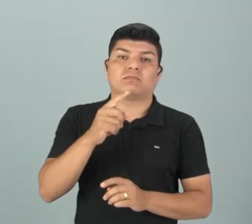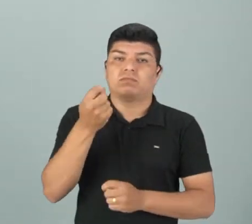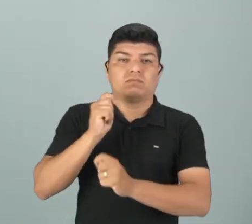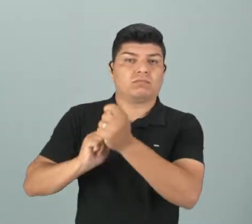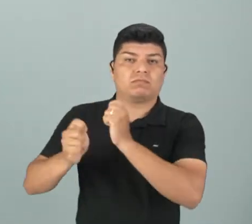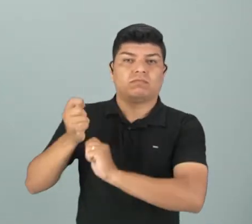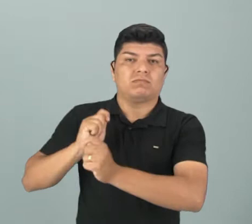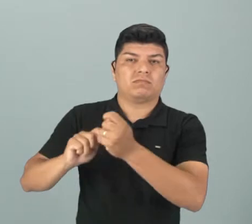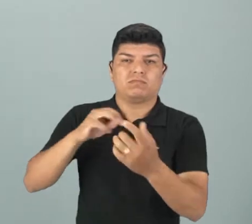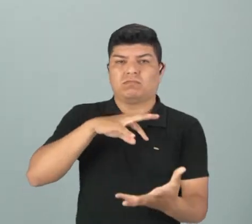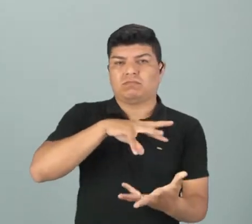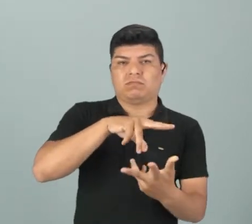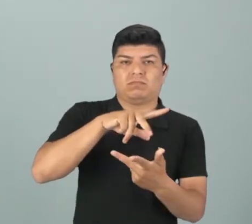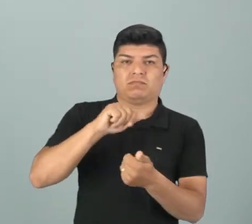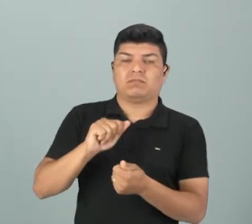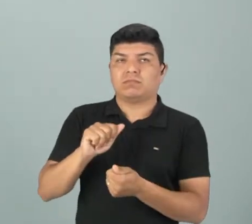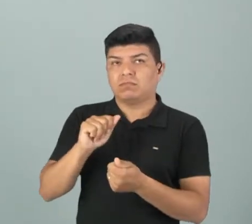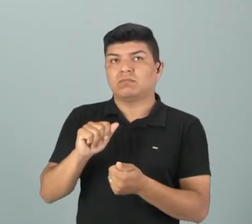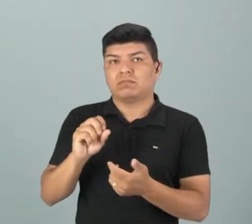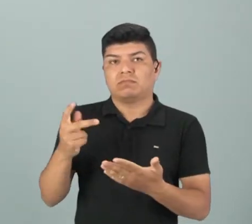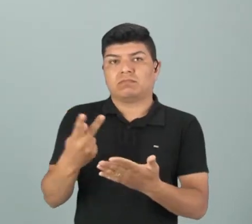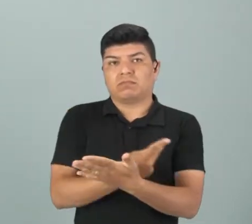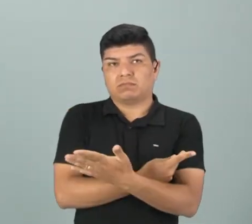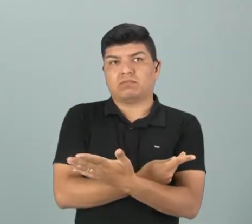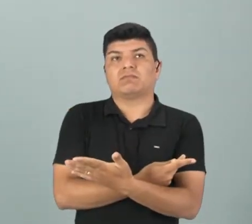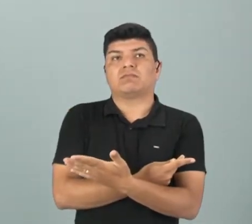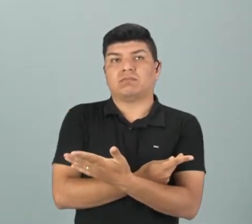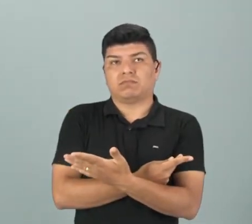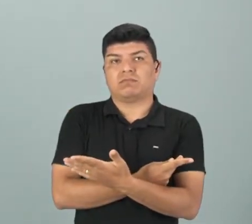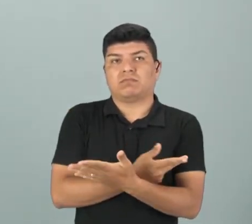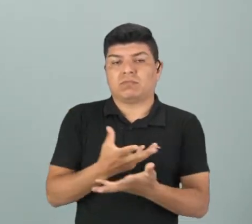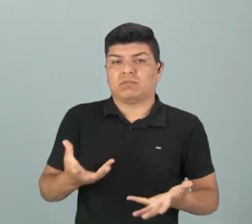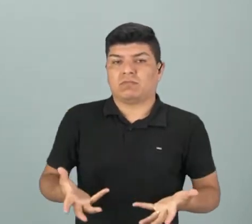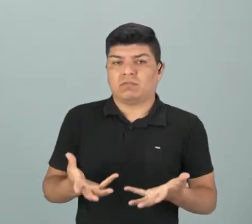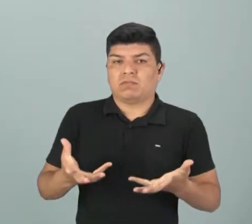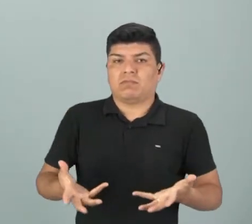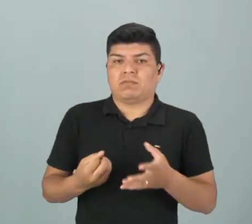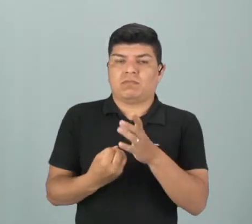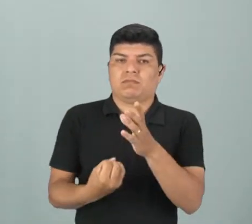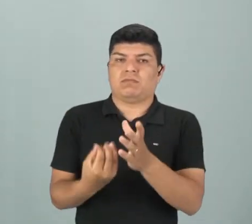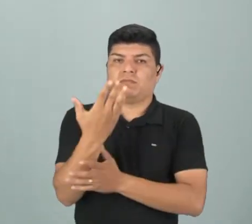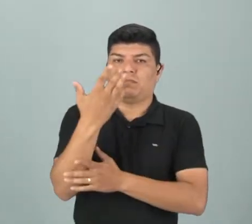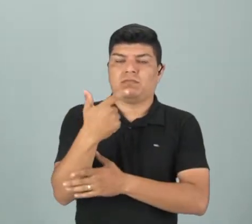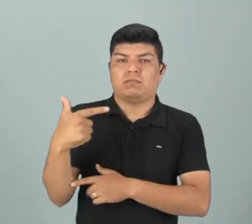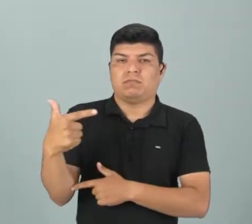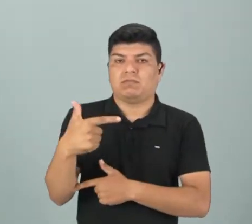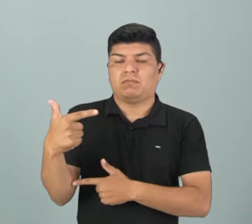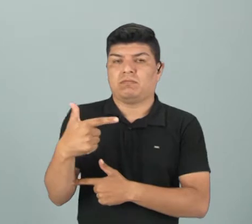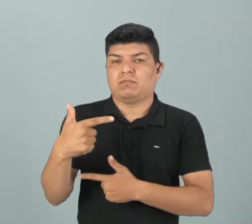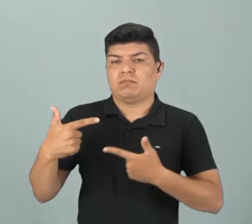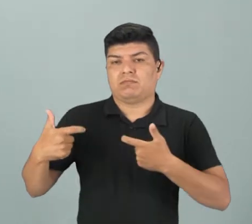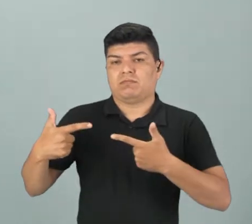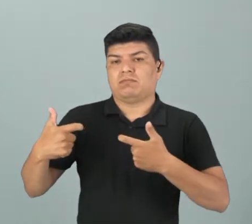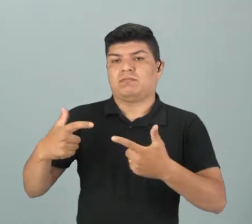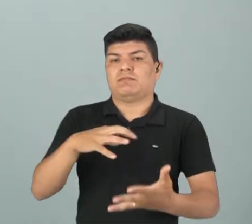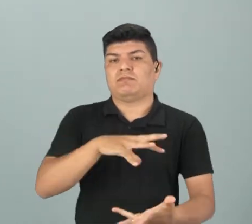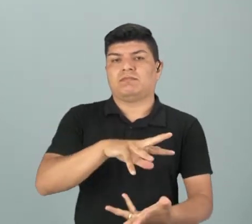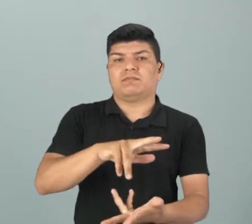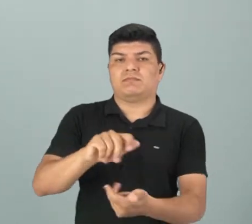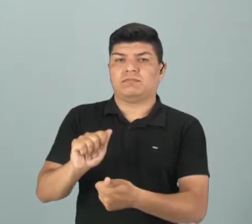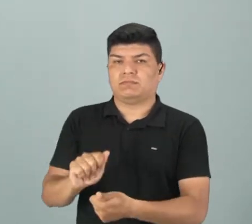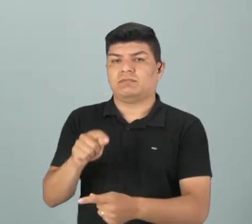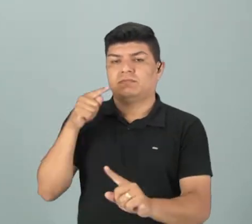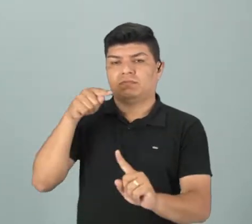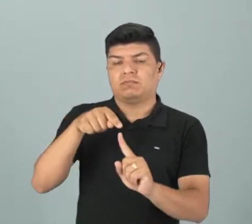economia do mundo inteiro. Isso é um dos fatores, inclusive, que vai impulsionar o surgimento da Segunda Guerra Mundial, mas a gente vai focar um pouquinho